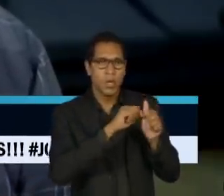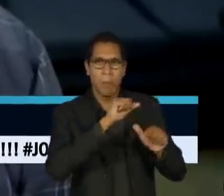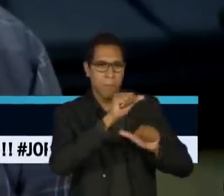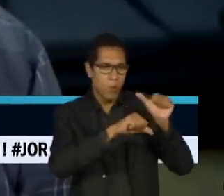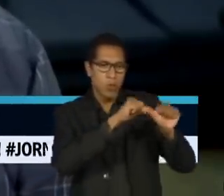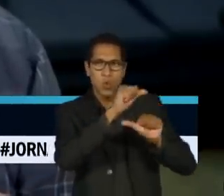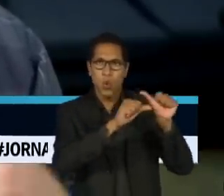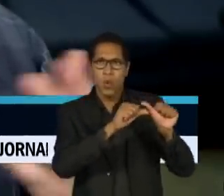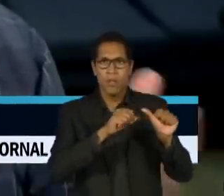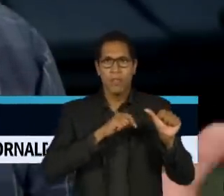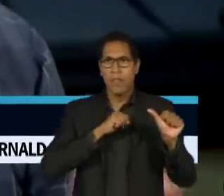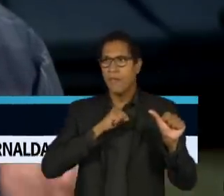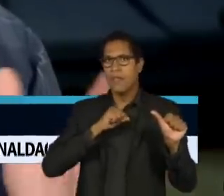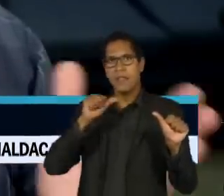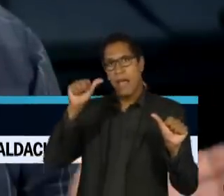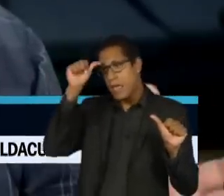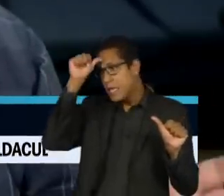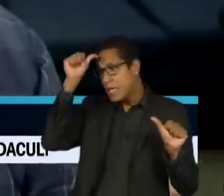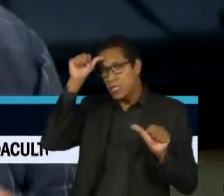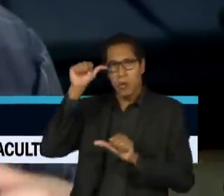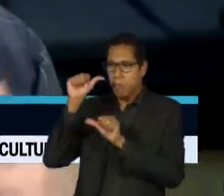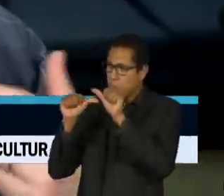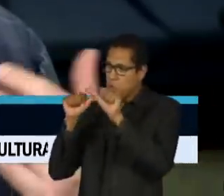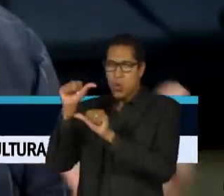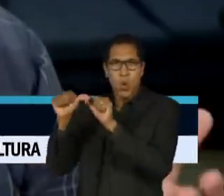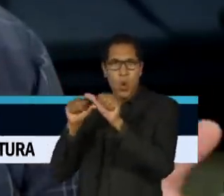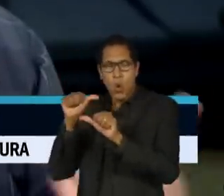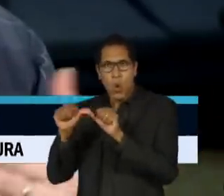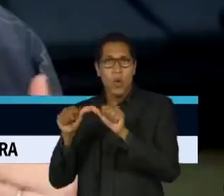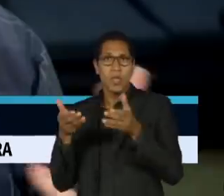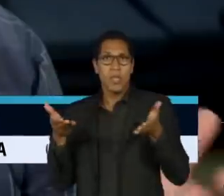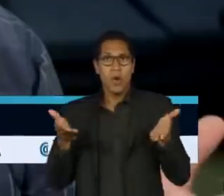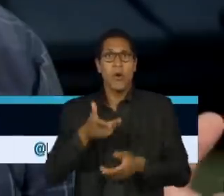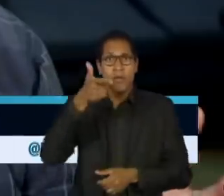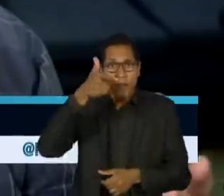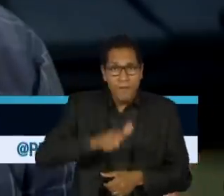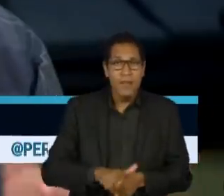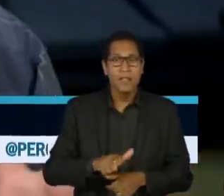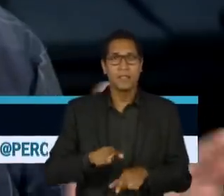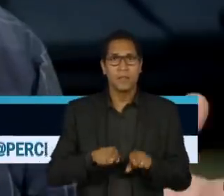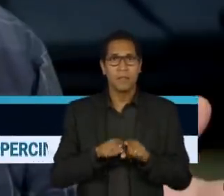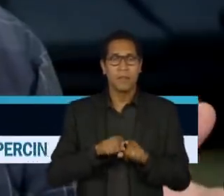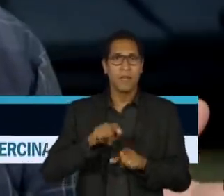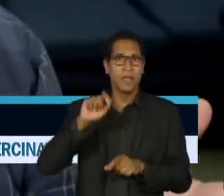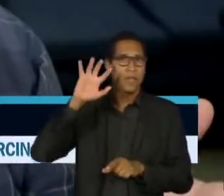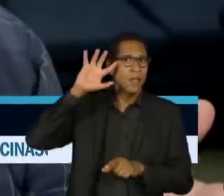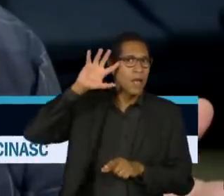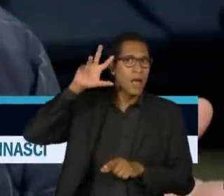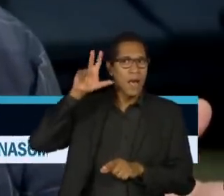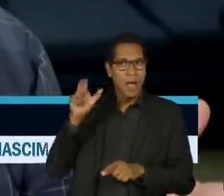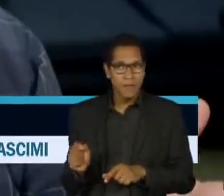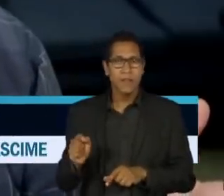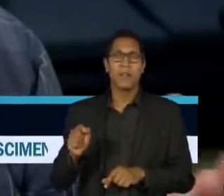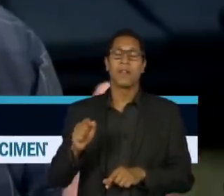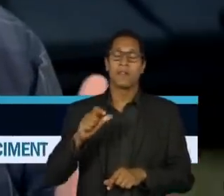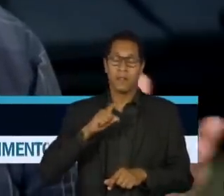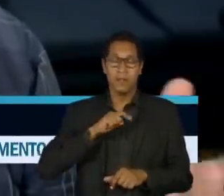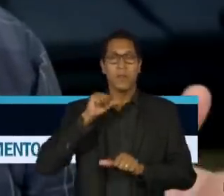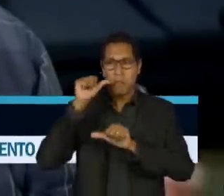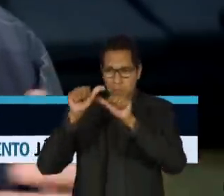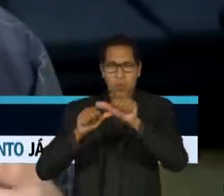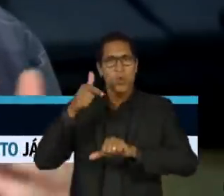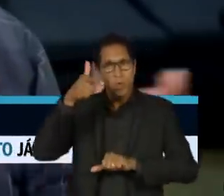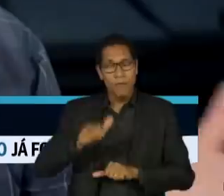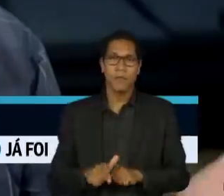da Índia, que agora provavelmente mudou mais ainda no interior do continente africano e está todo mundo pagando o preço por isso, porque é uma